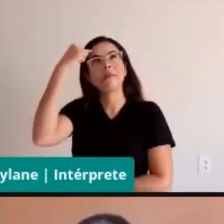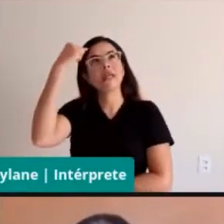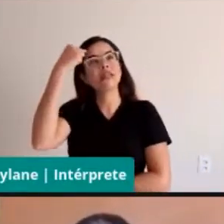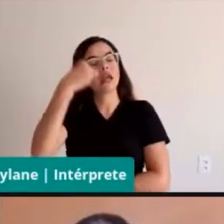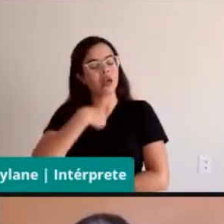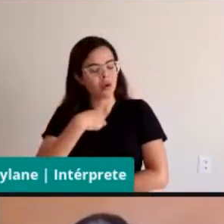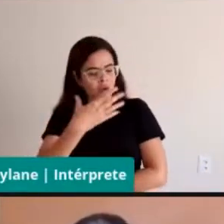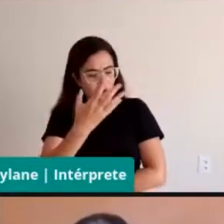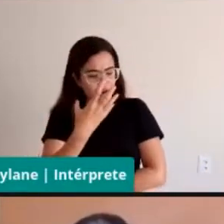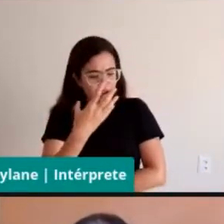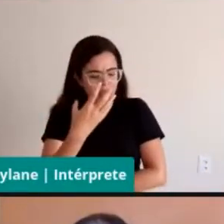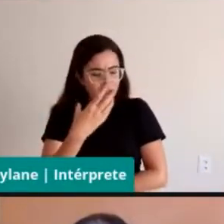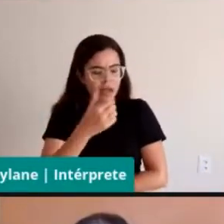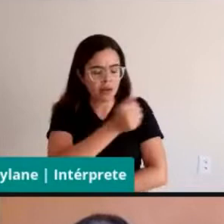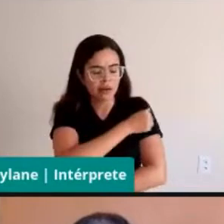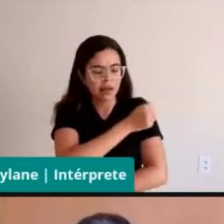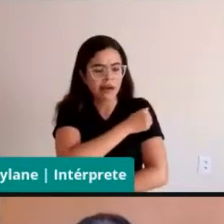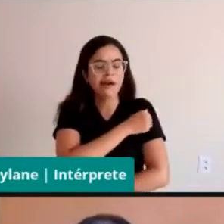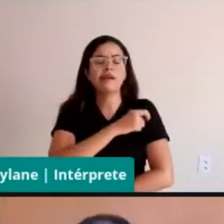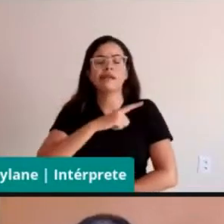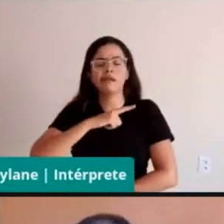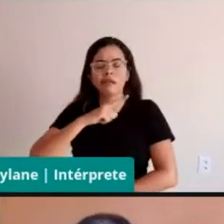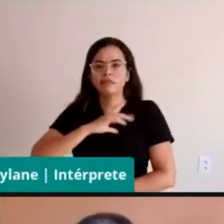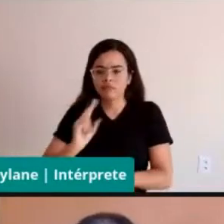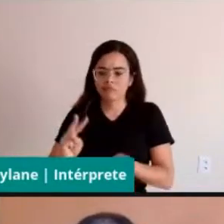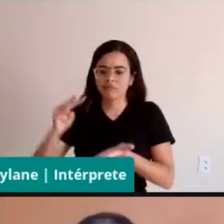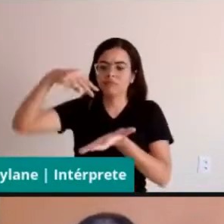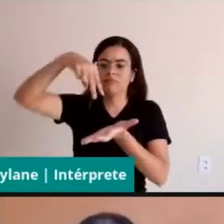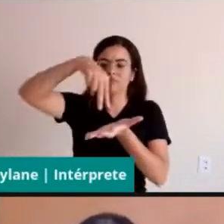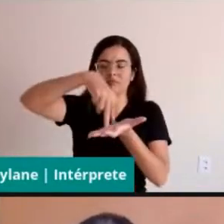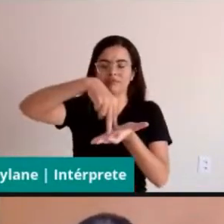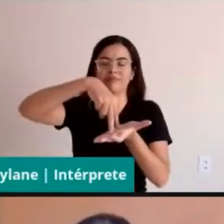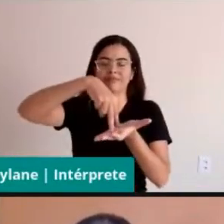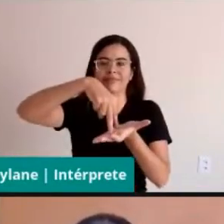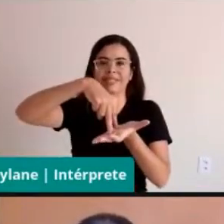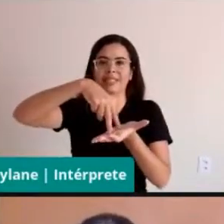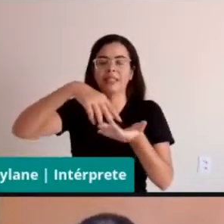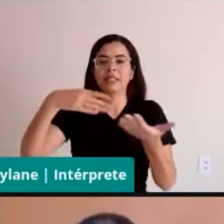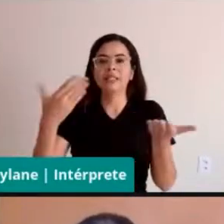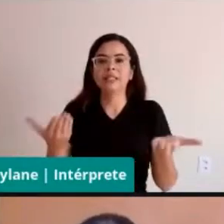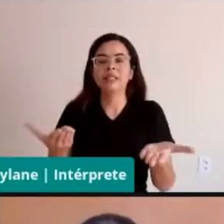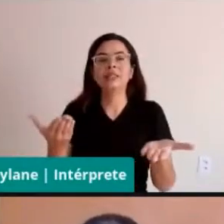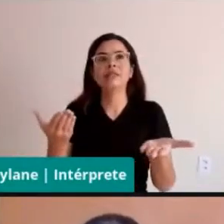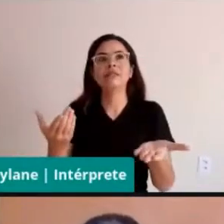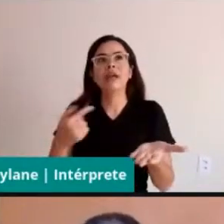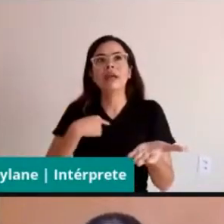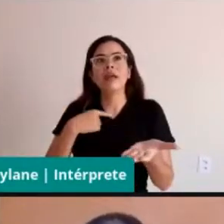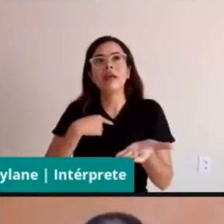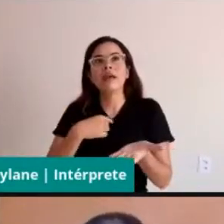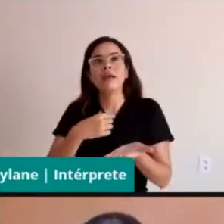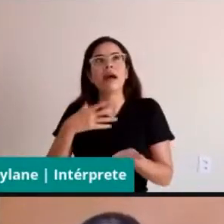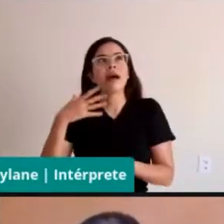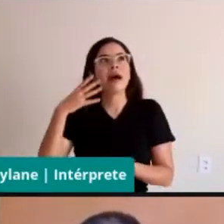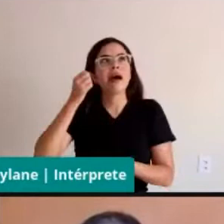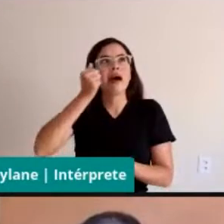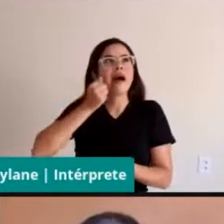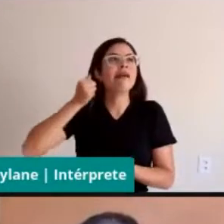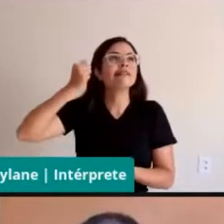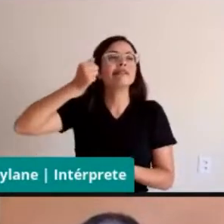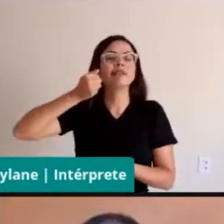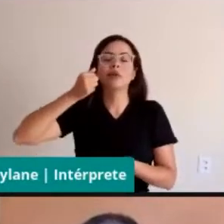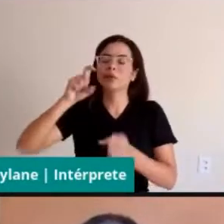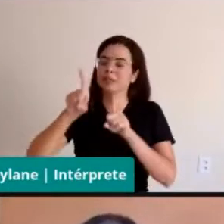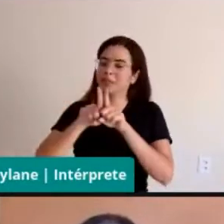que eles sejam os atores da construção do próprio conhecimento